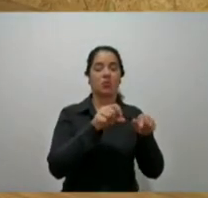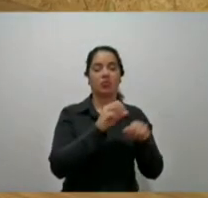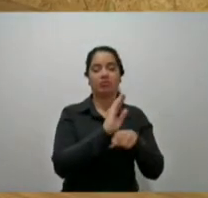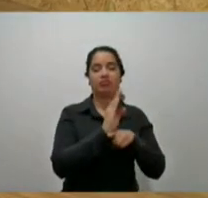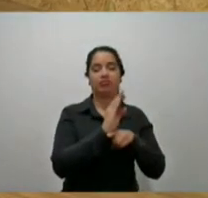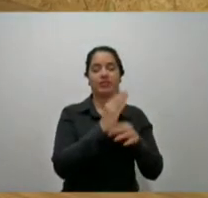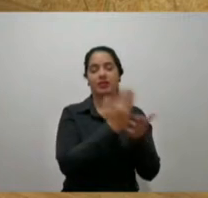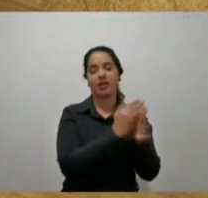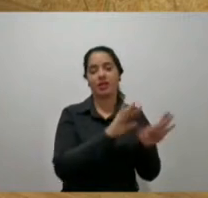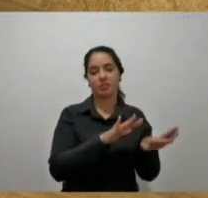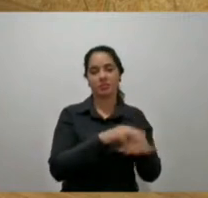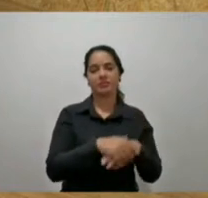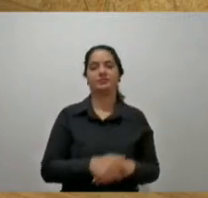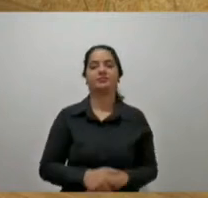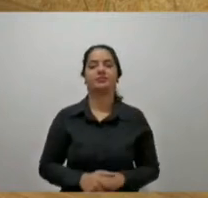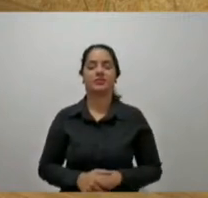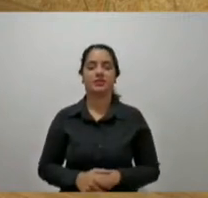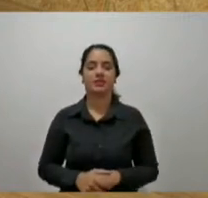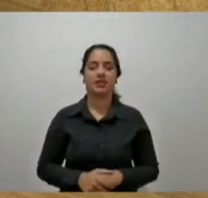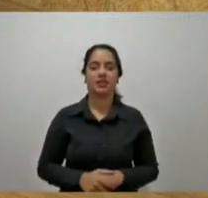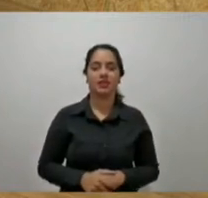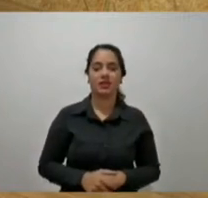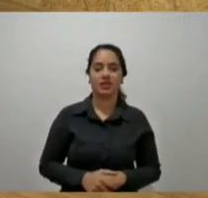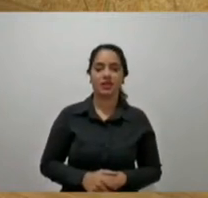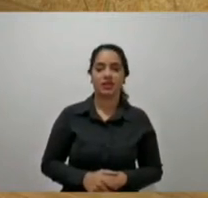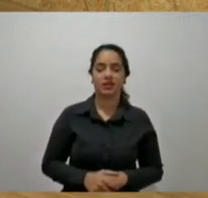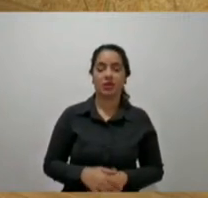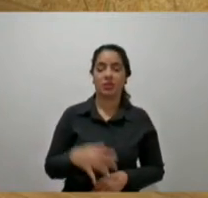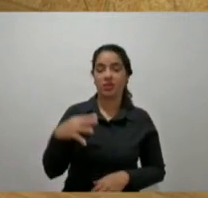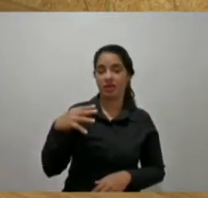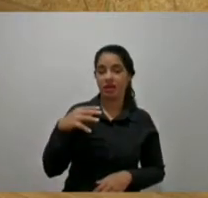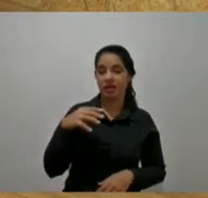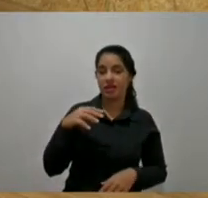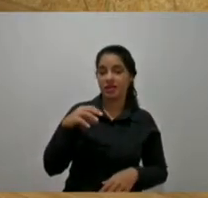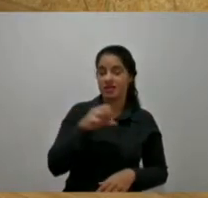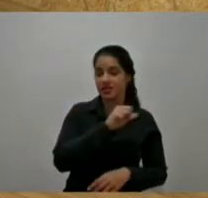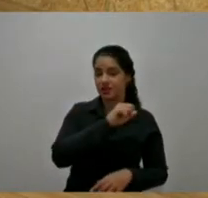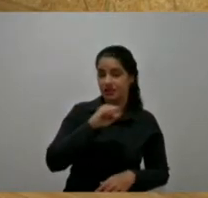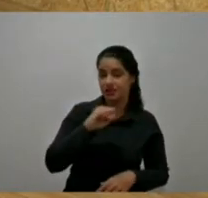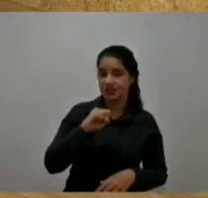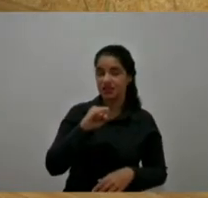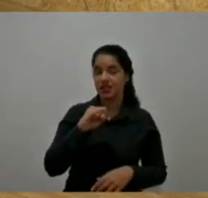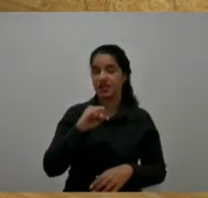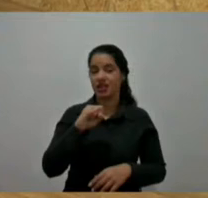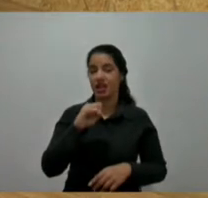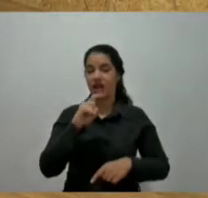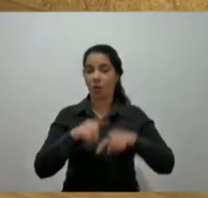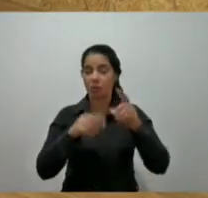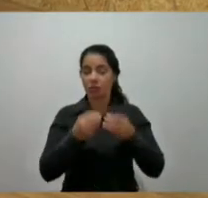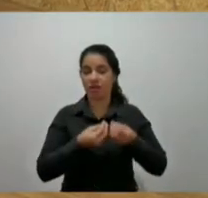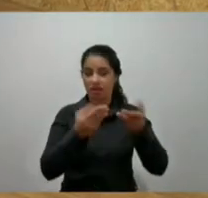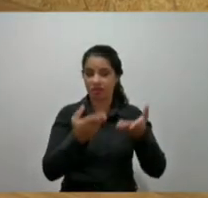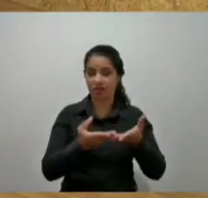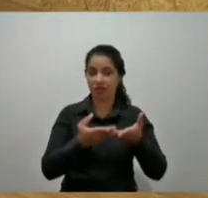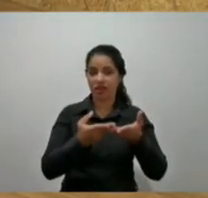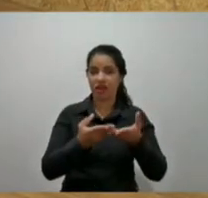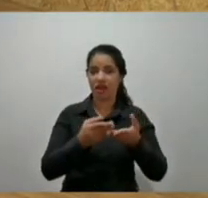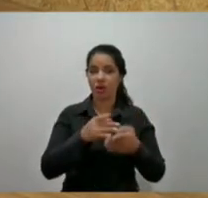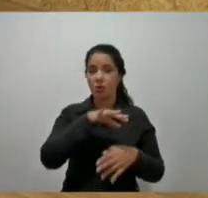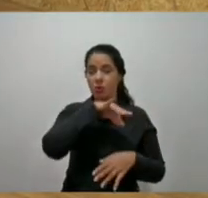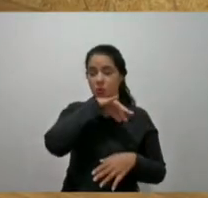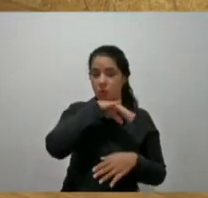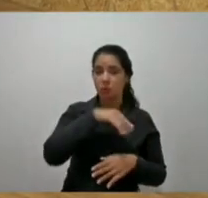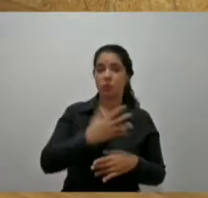ganhar no curto prazo, mas tenha certeza que o risco de ser disruptada é enorme, né? A mesma coisa acontece na parte do S com